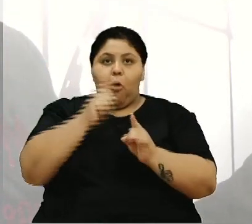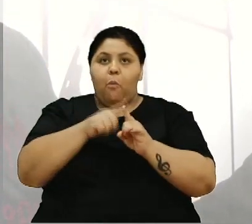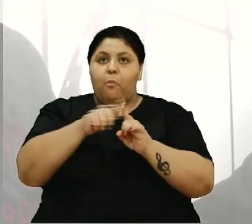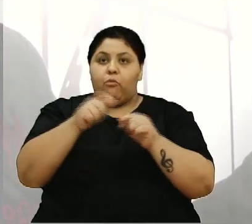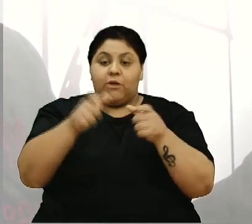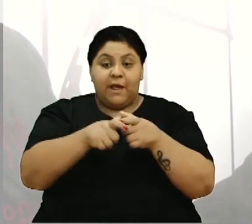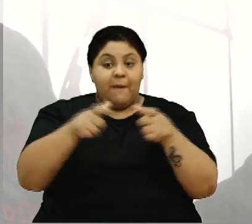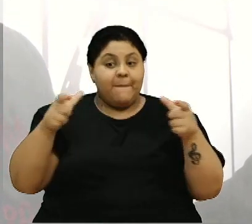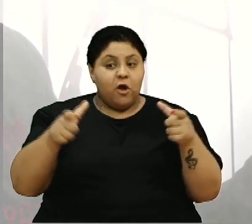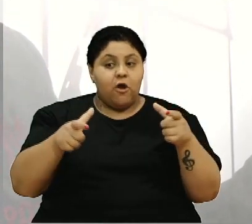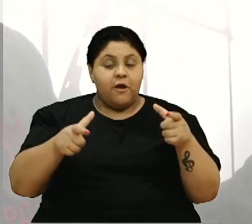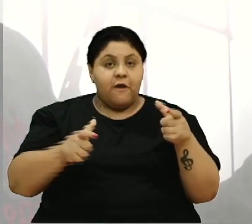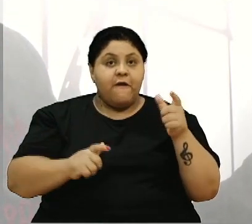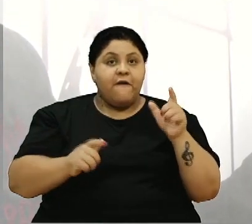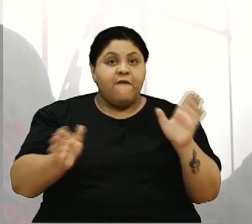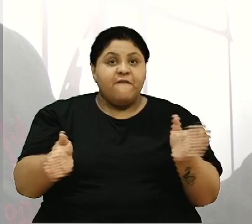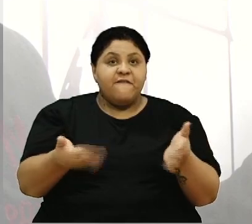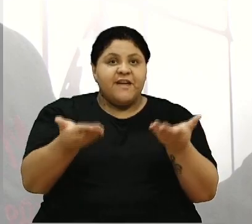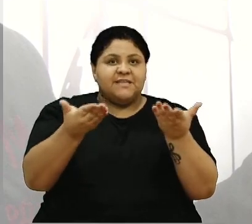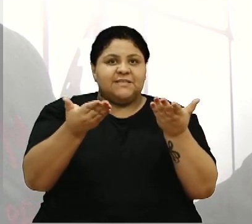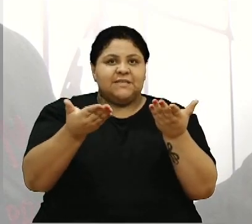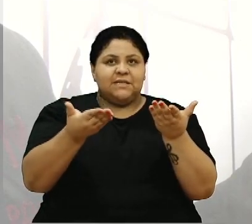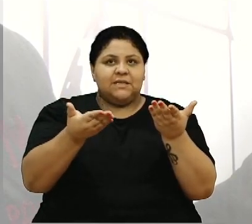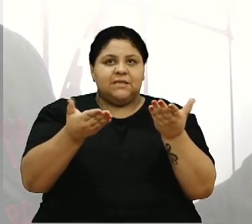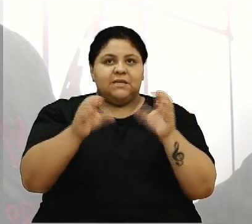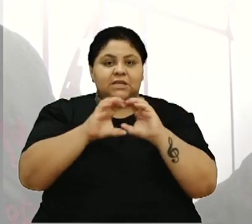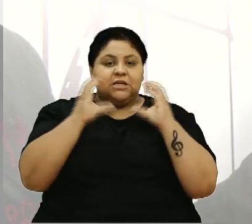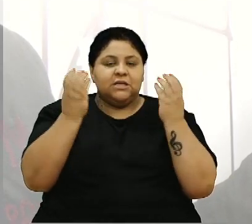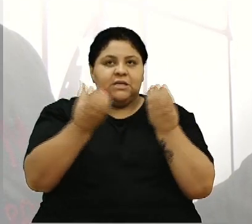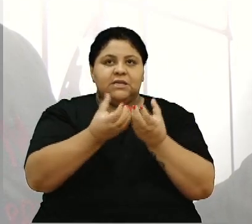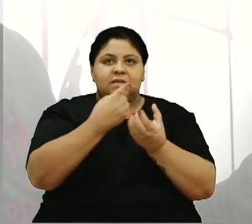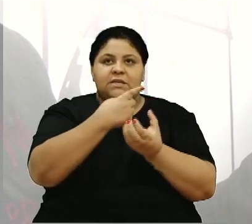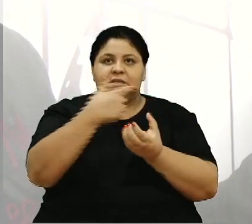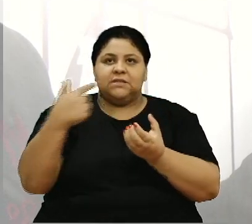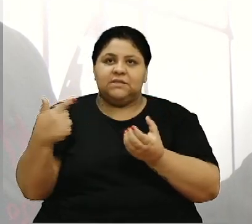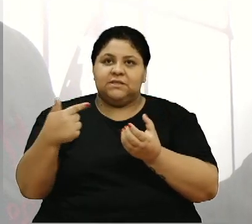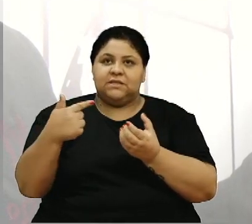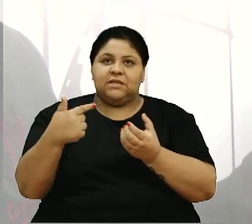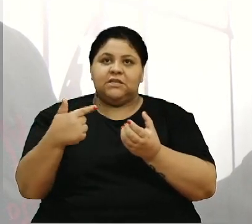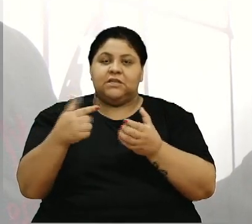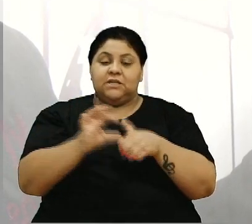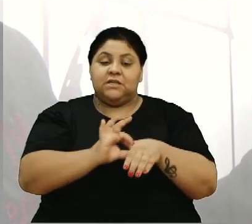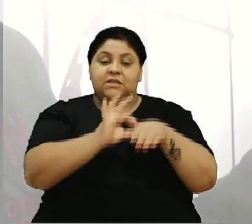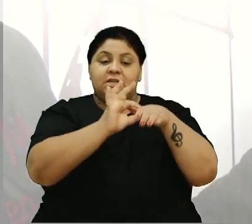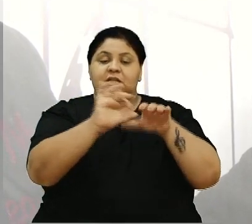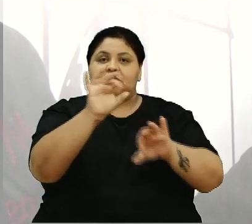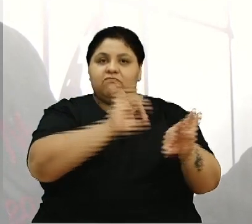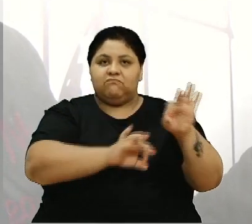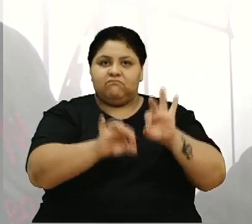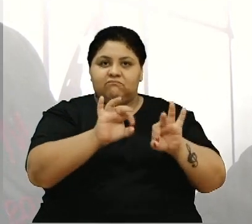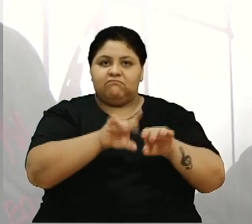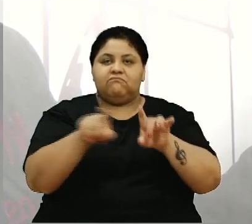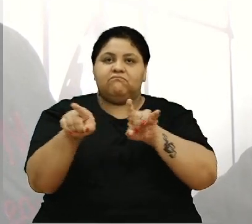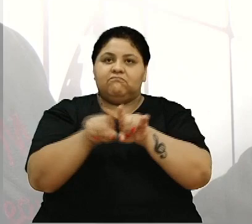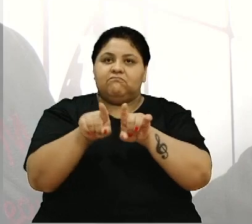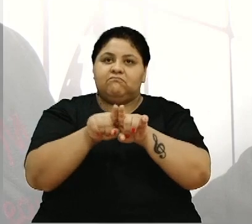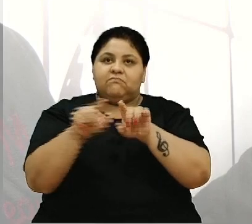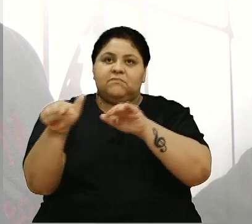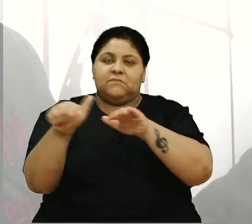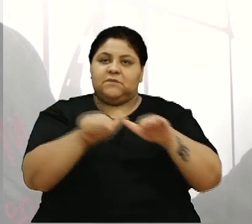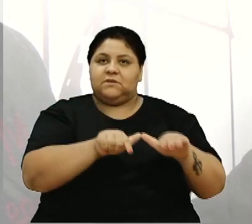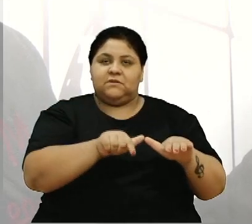de Caxias, e há 17 anos as lideranças da Zona Norte organizam. Também a Semana Cultural Cristã, que